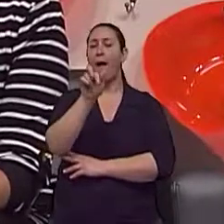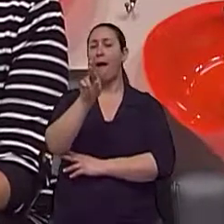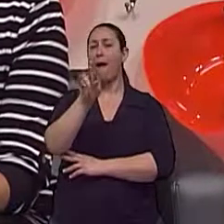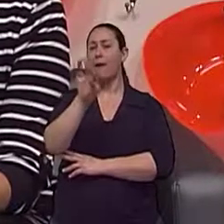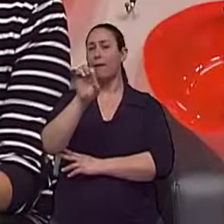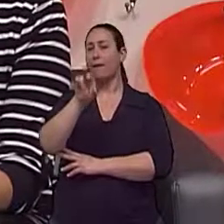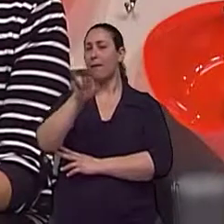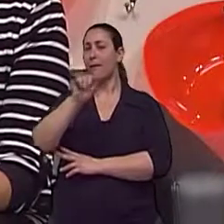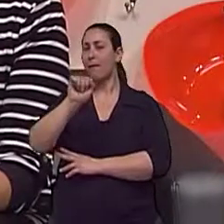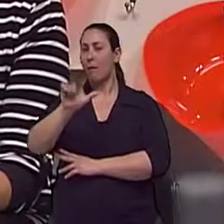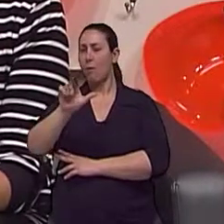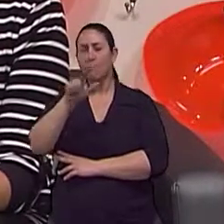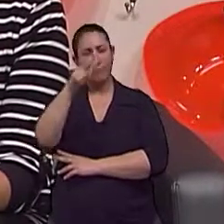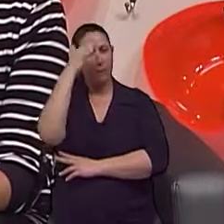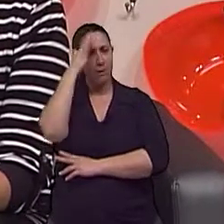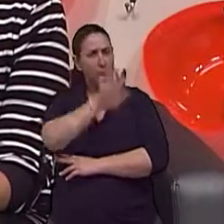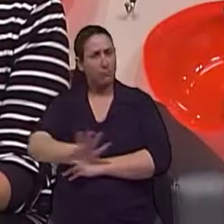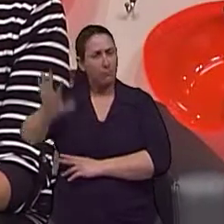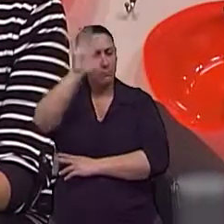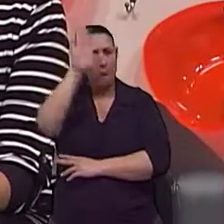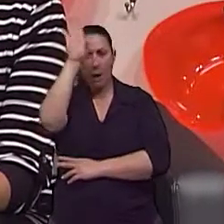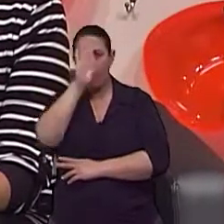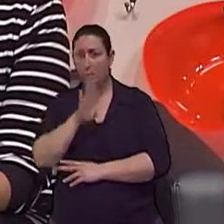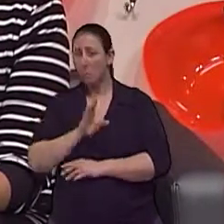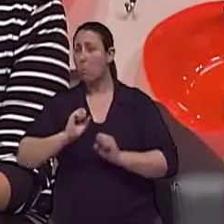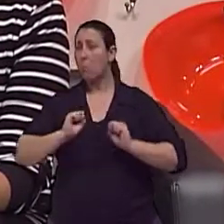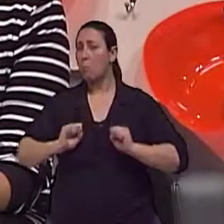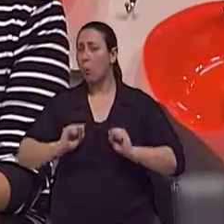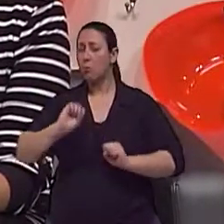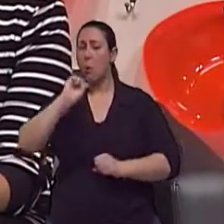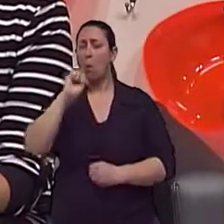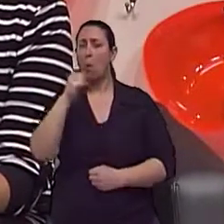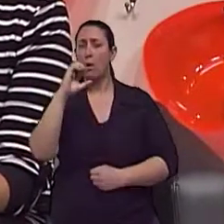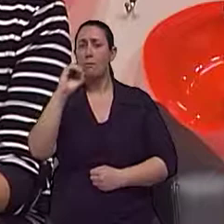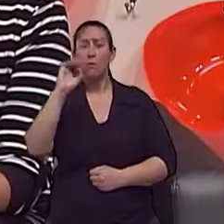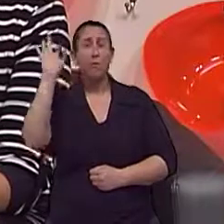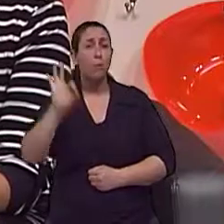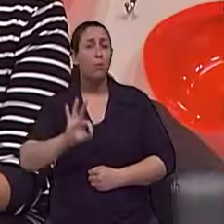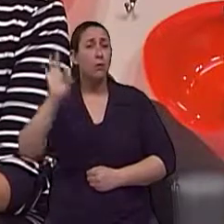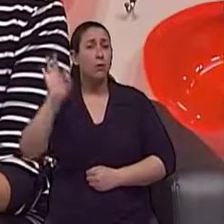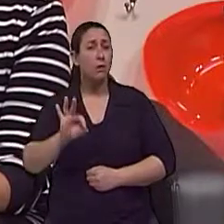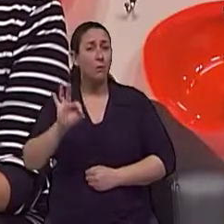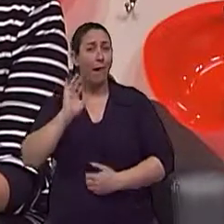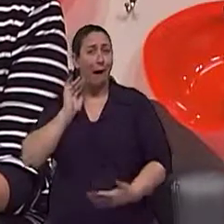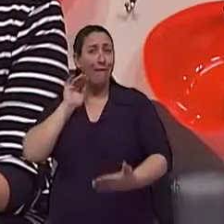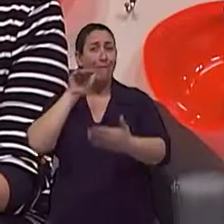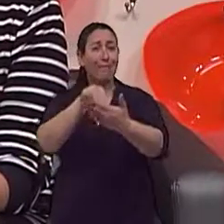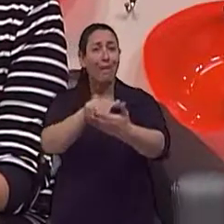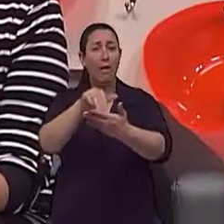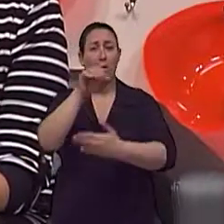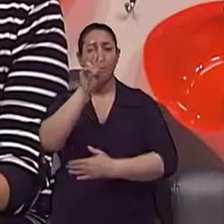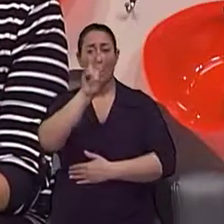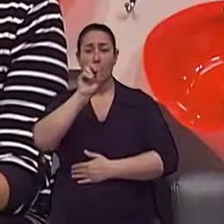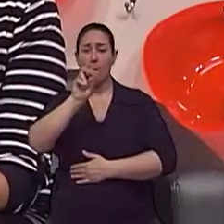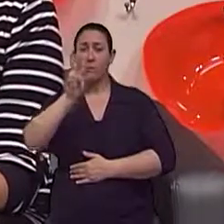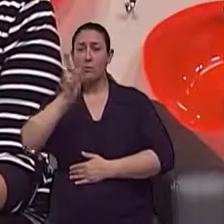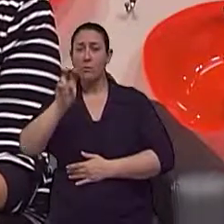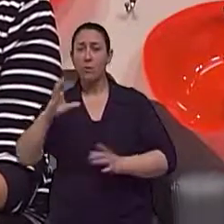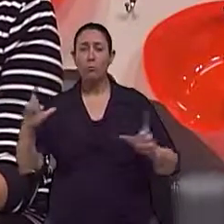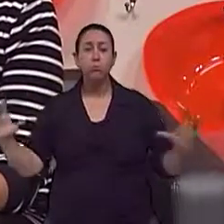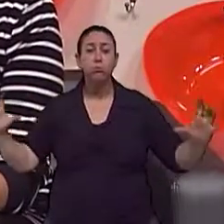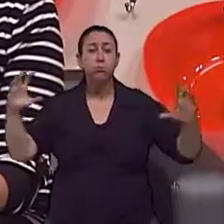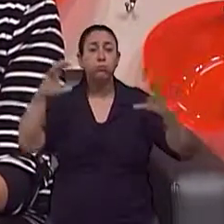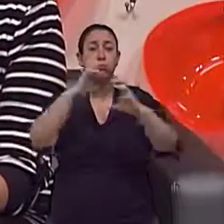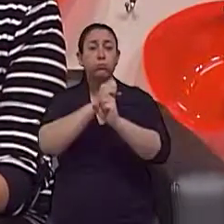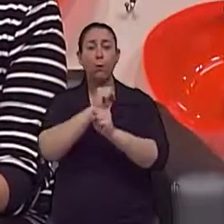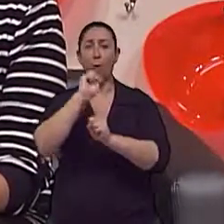o Brasil pode ter 80% a mais de hipertensos até 2025 atualmente o